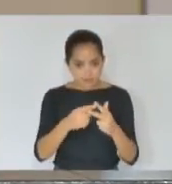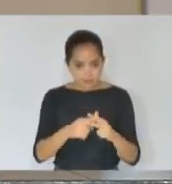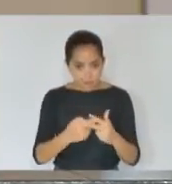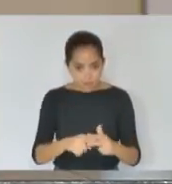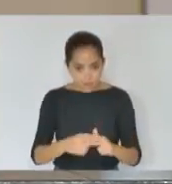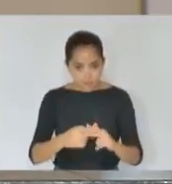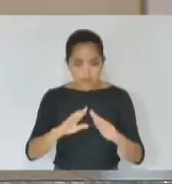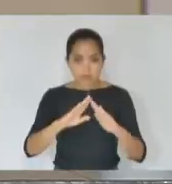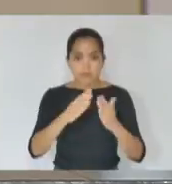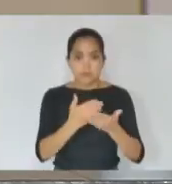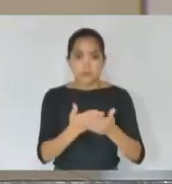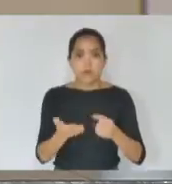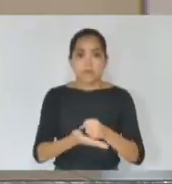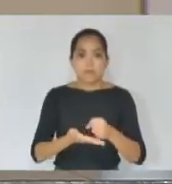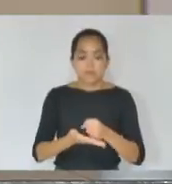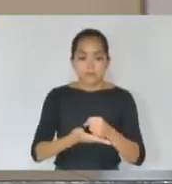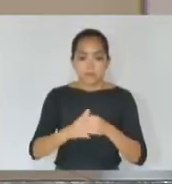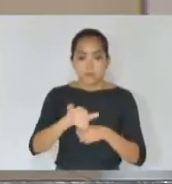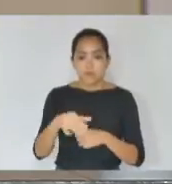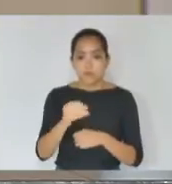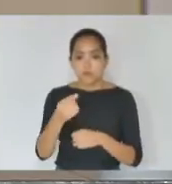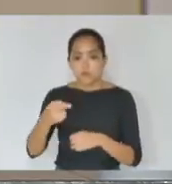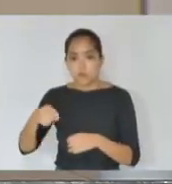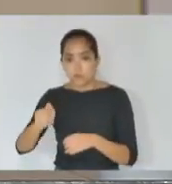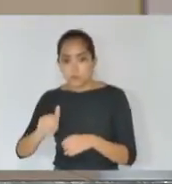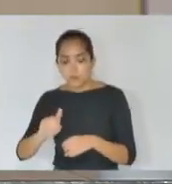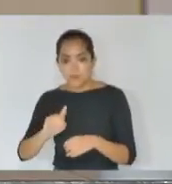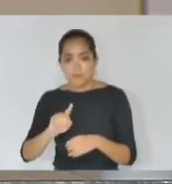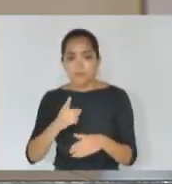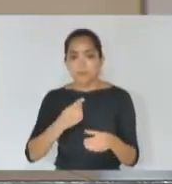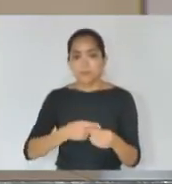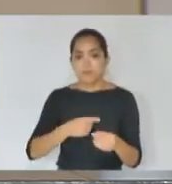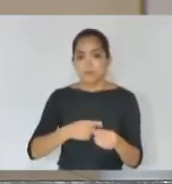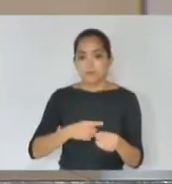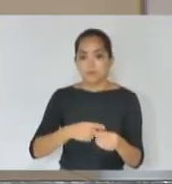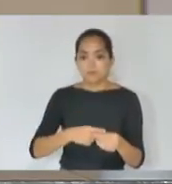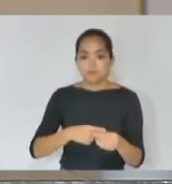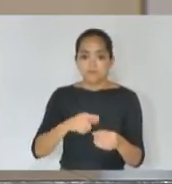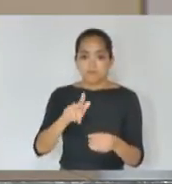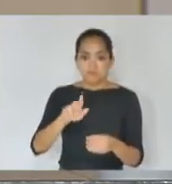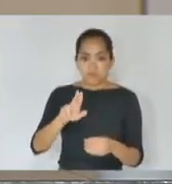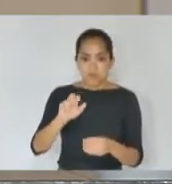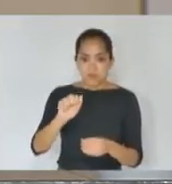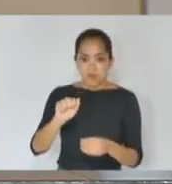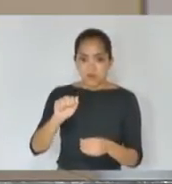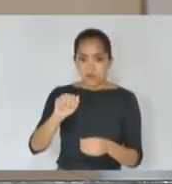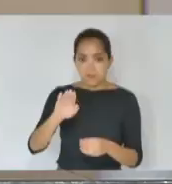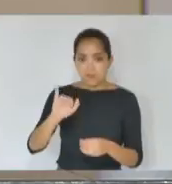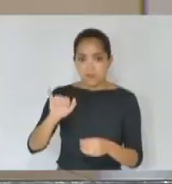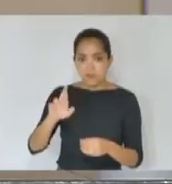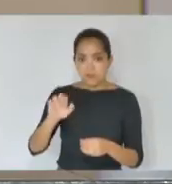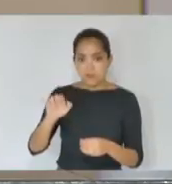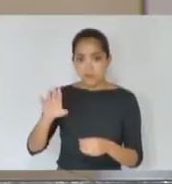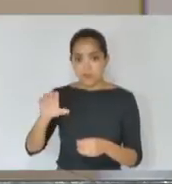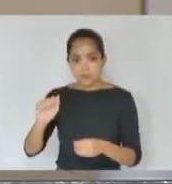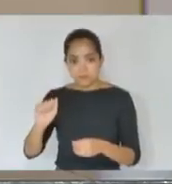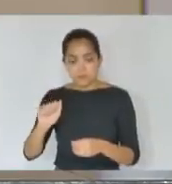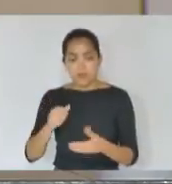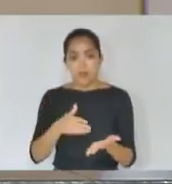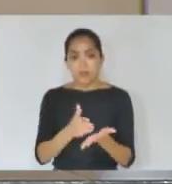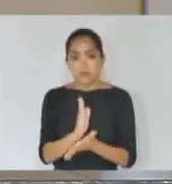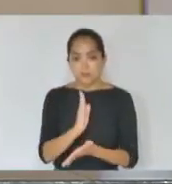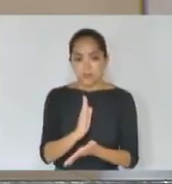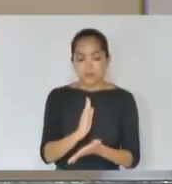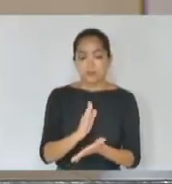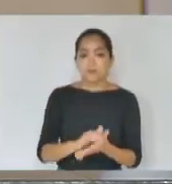Educação Básica Professor João Bosse, no município de Guabiruba. Pedido de informação, discussão, votação, aprovado. Pedido de